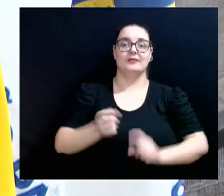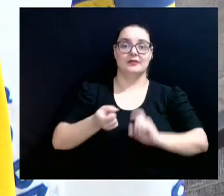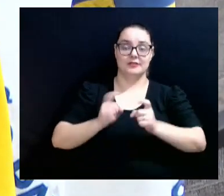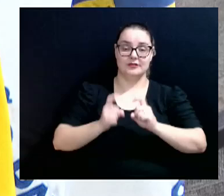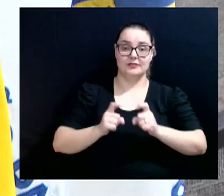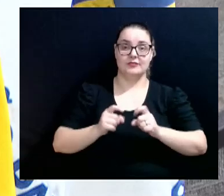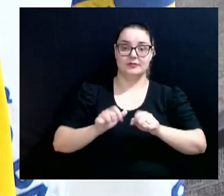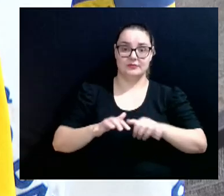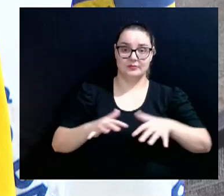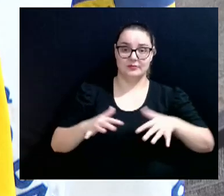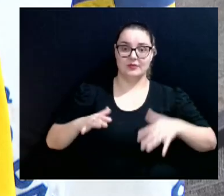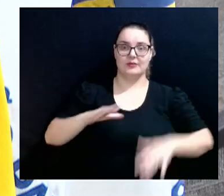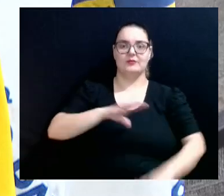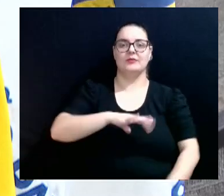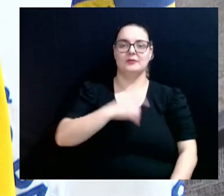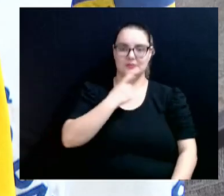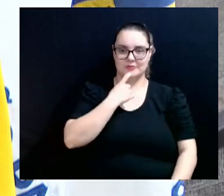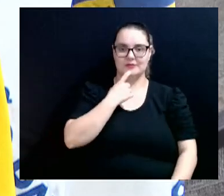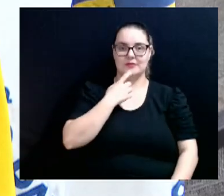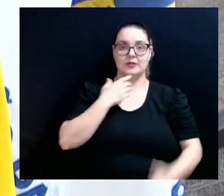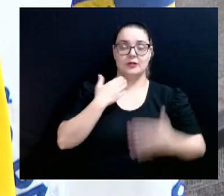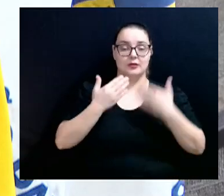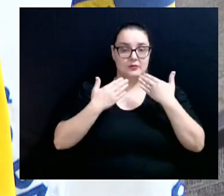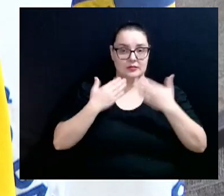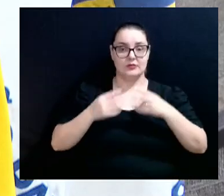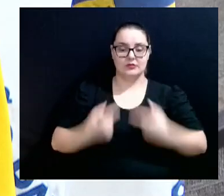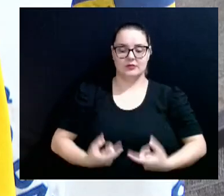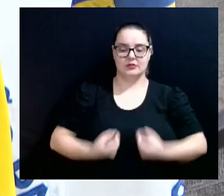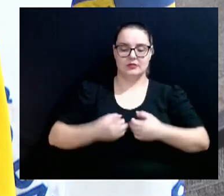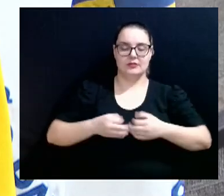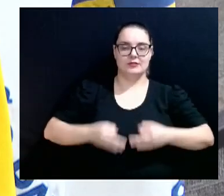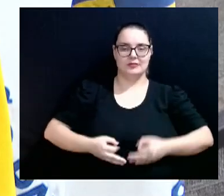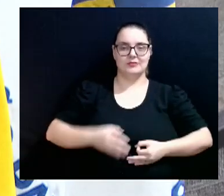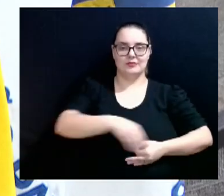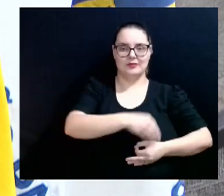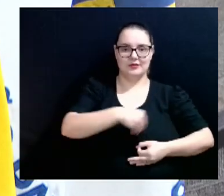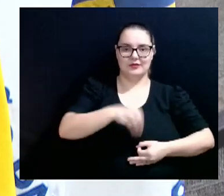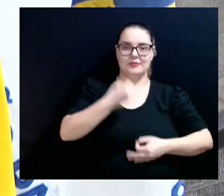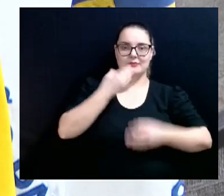Municipal de Campinas falando sobre câncer de ovário. Boa noite.